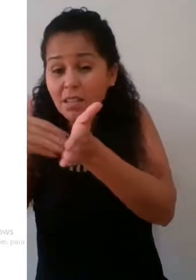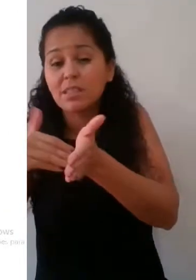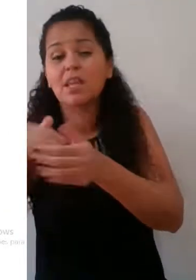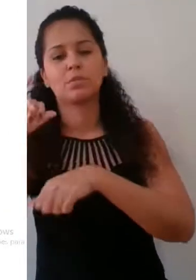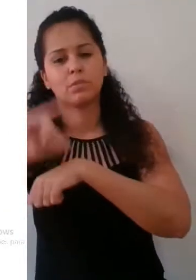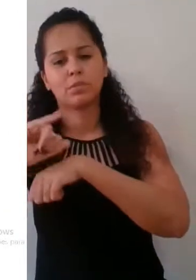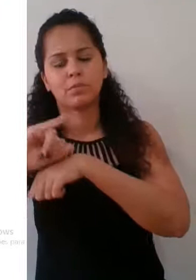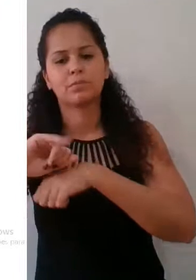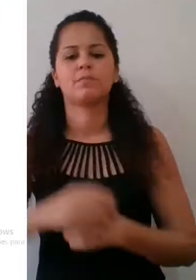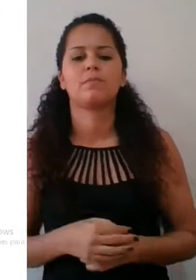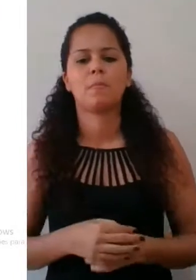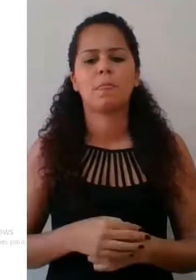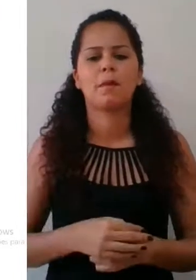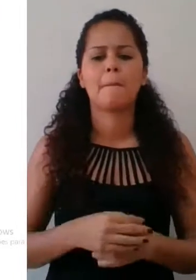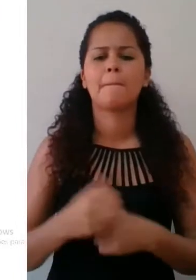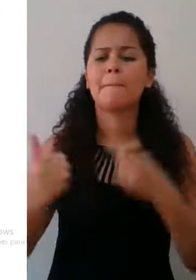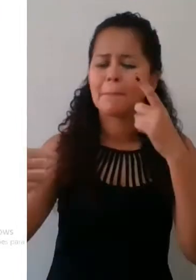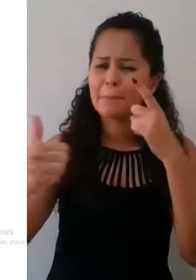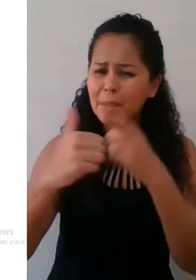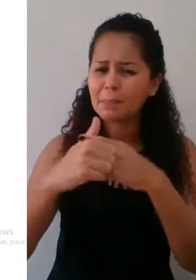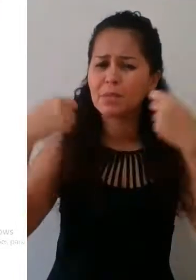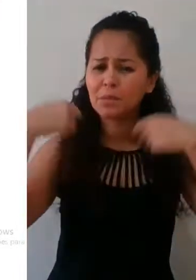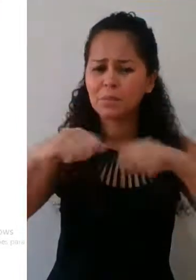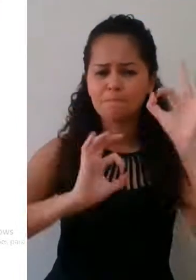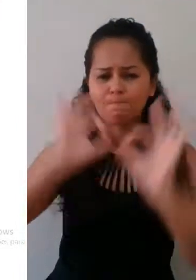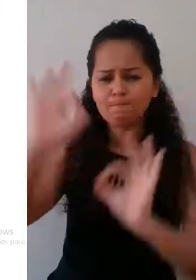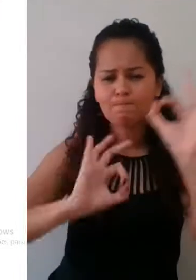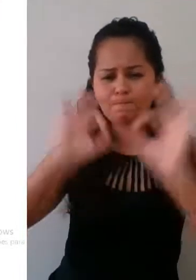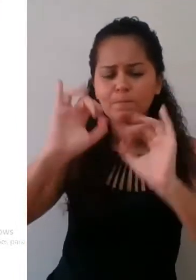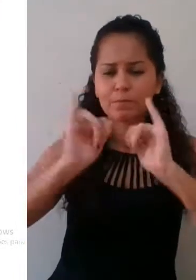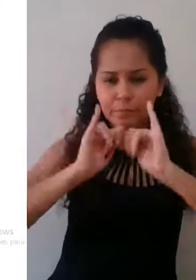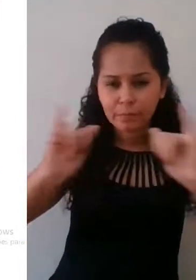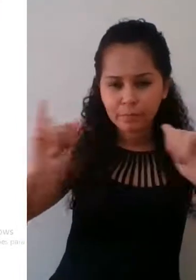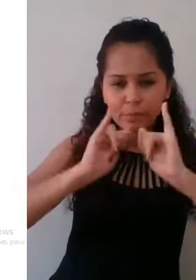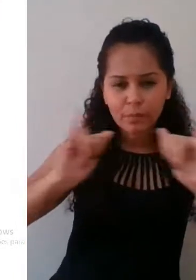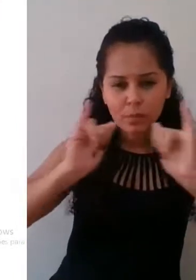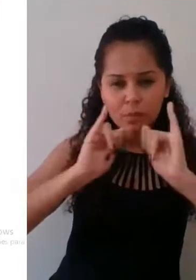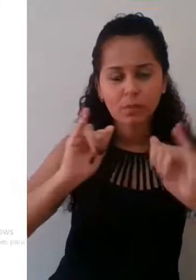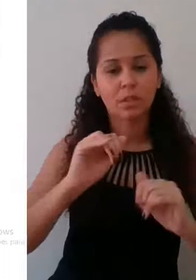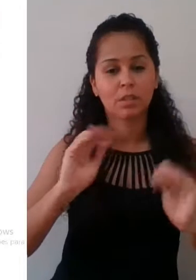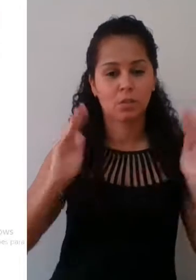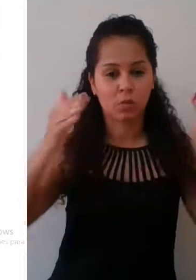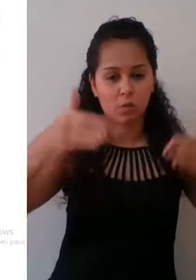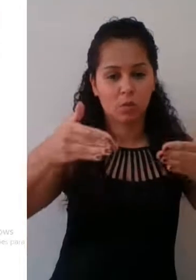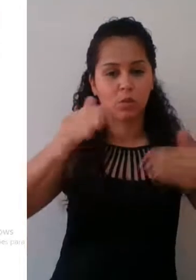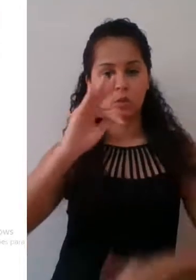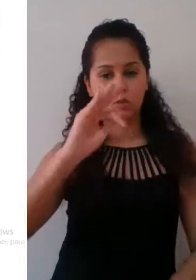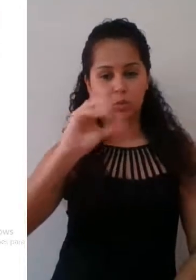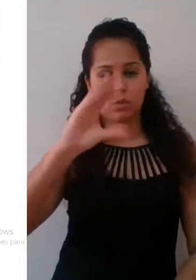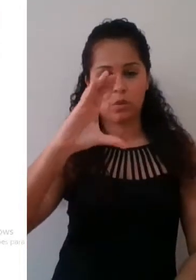Primeira coisa, a gente separa, são os dados. Então, separando os dados, ele forneceu o foco, 10 centímetros,